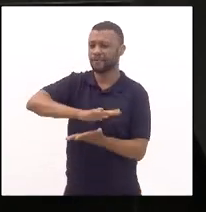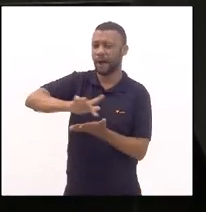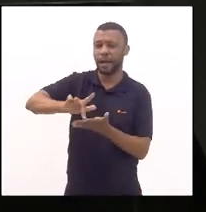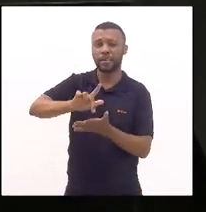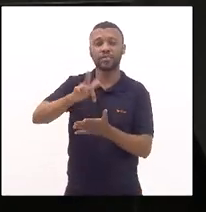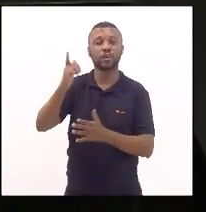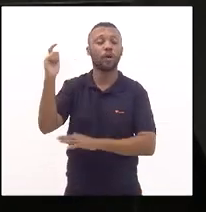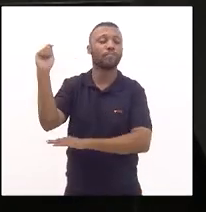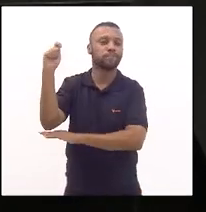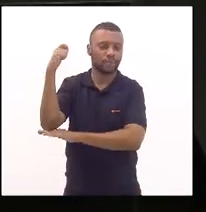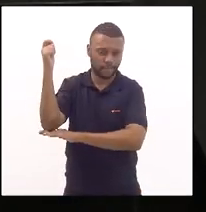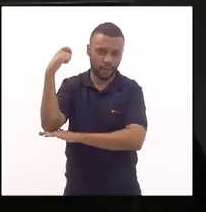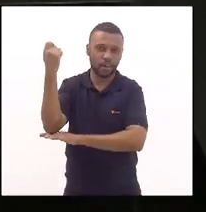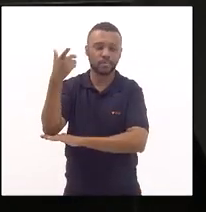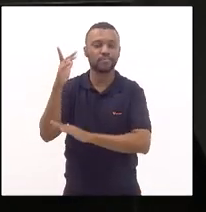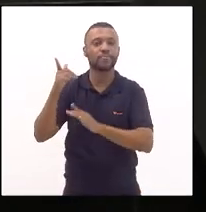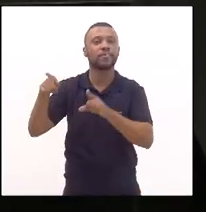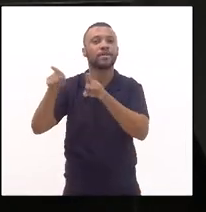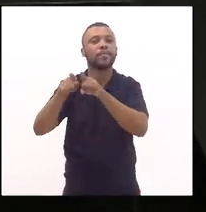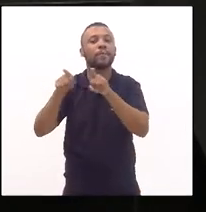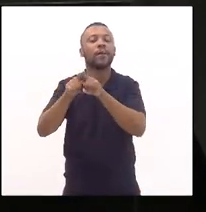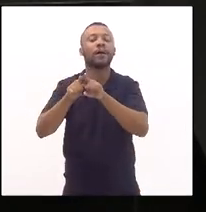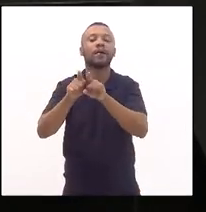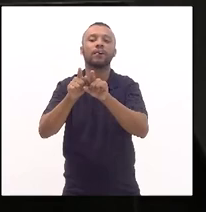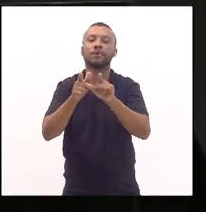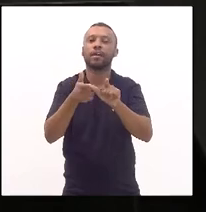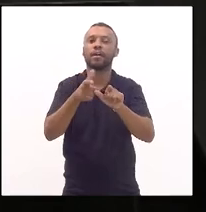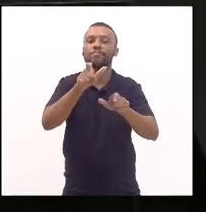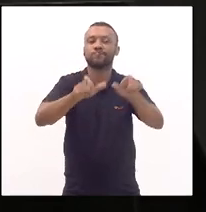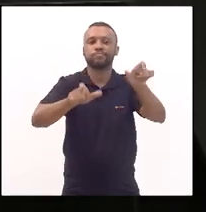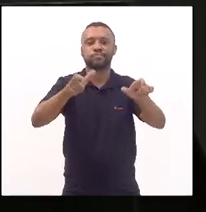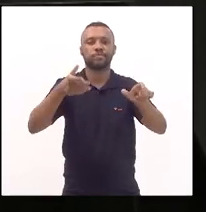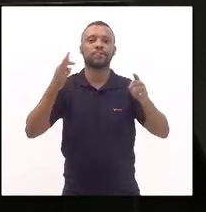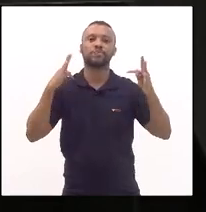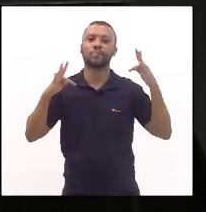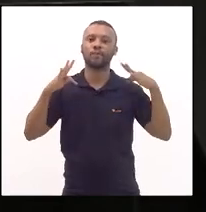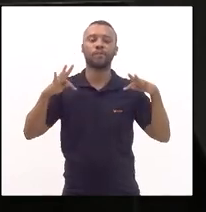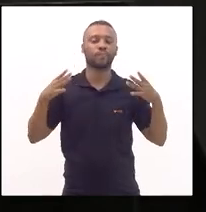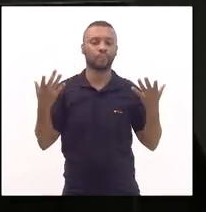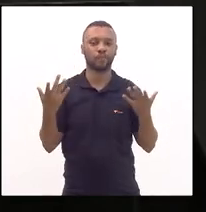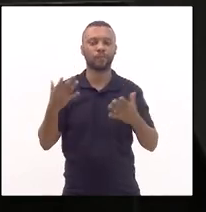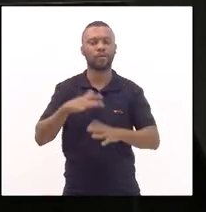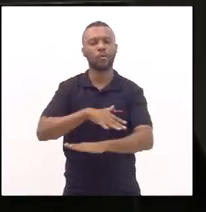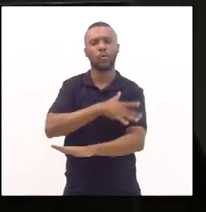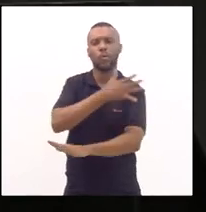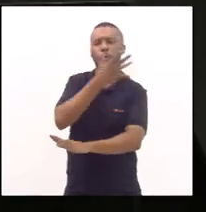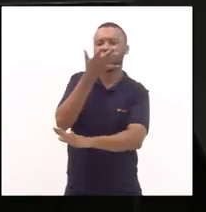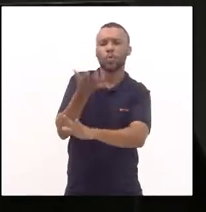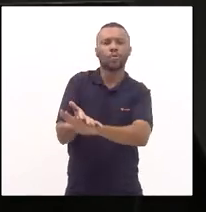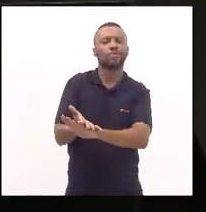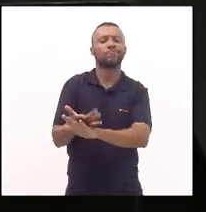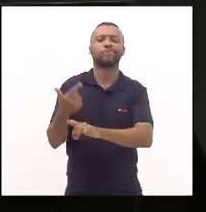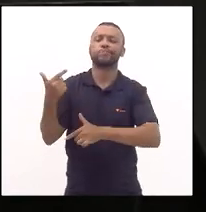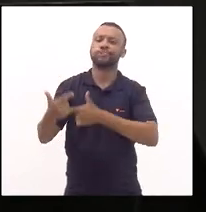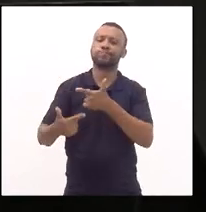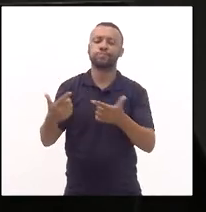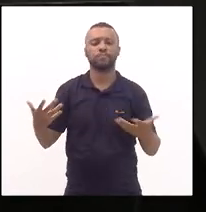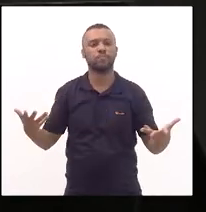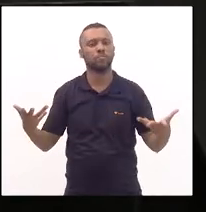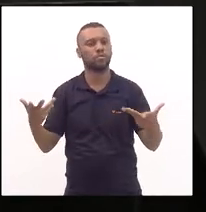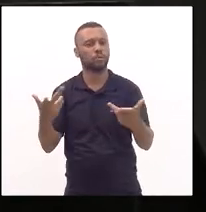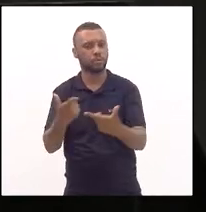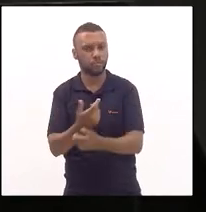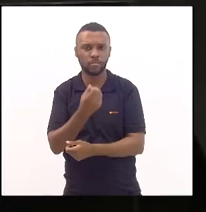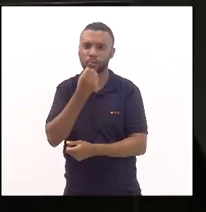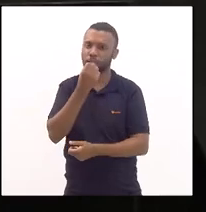e também operadores de turismo. Foi um dia inteiro bastante profícuo de